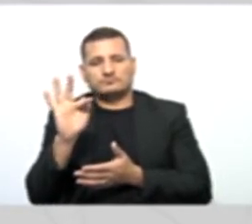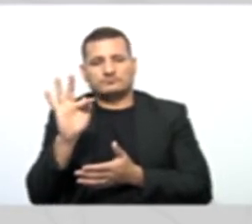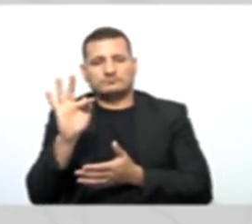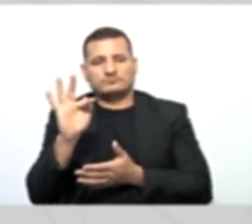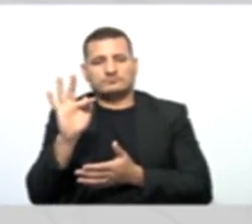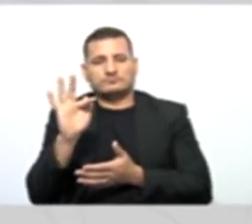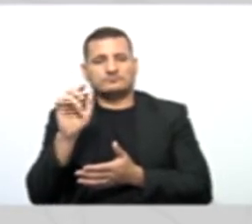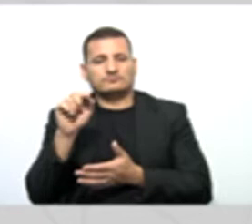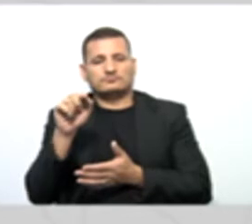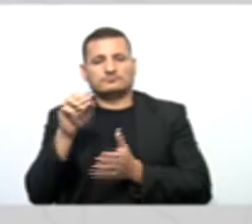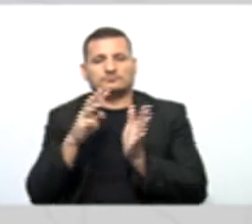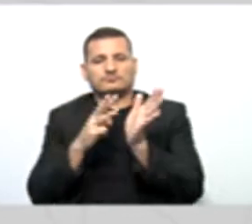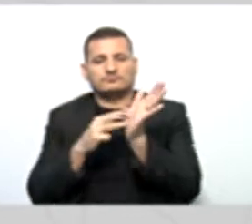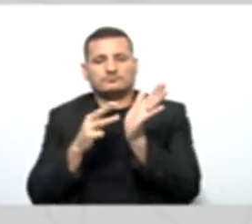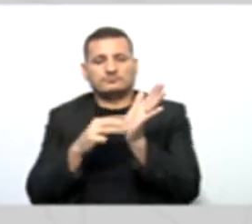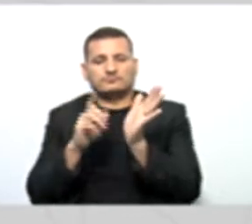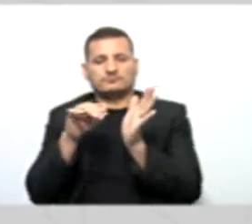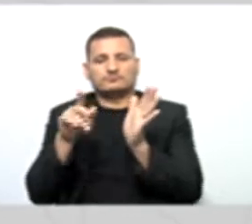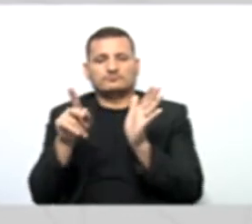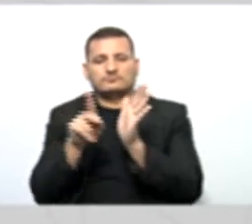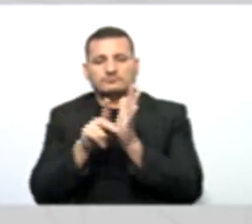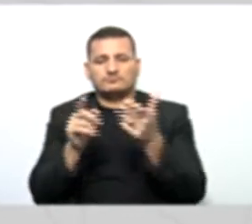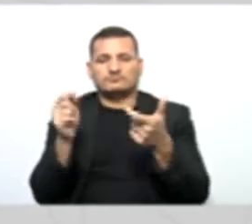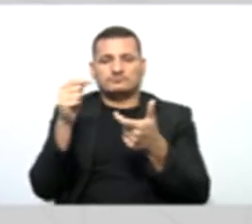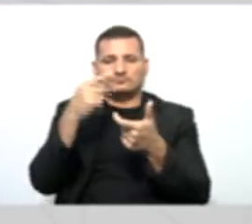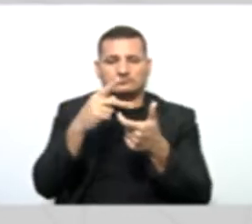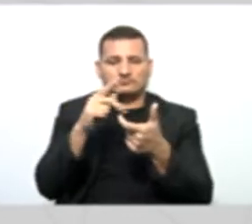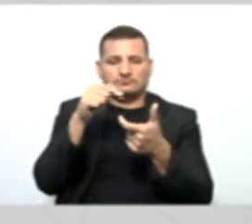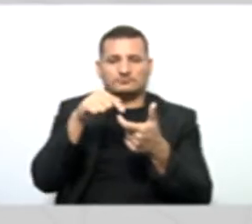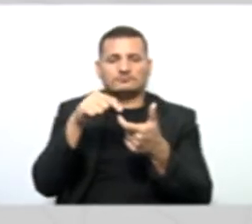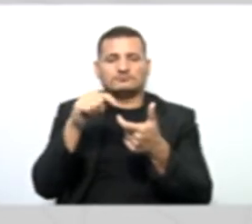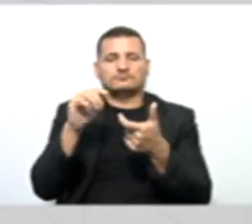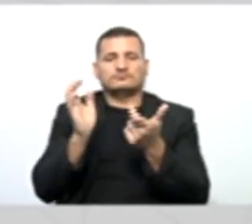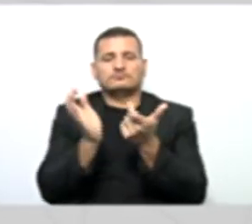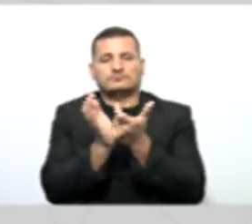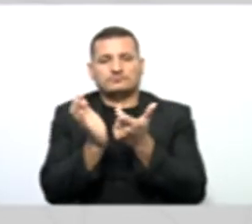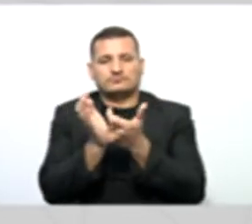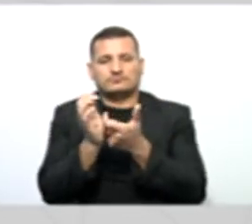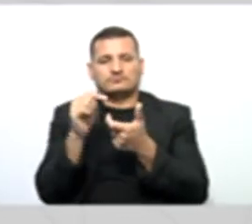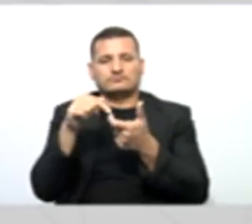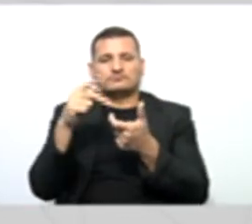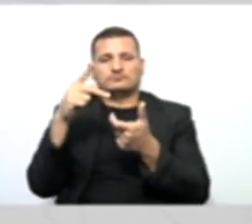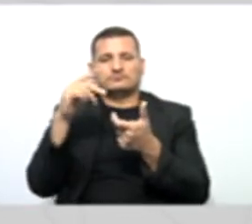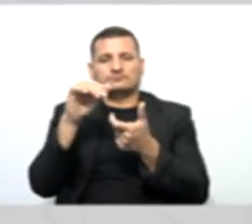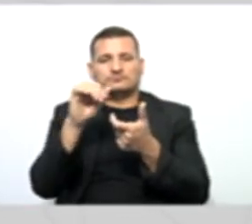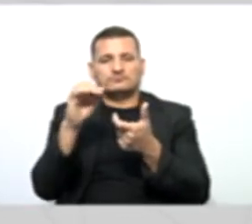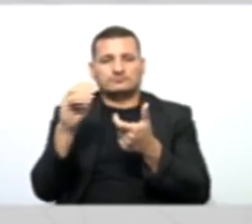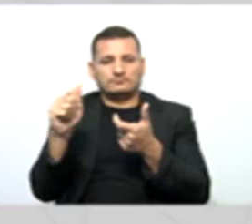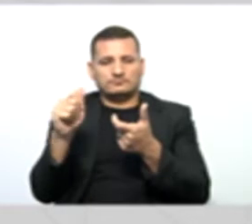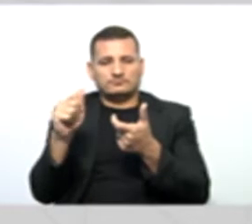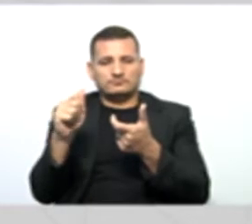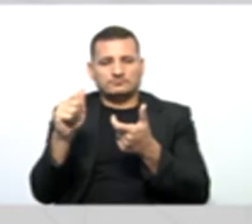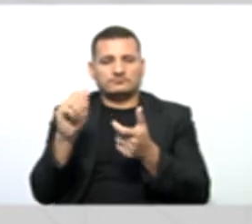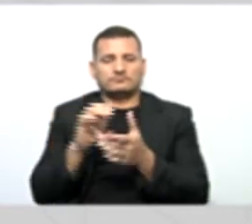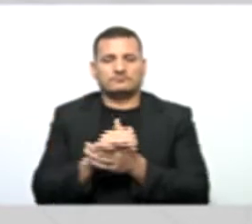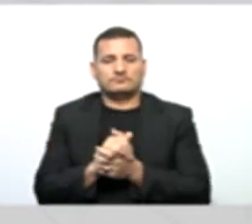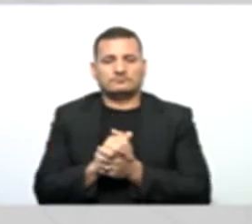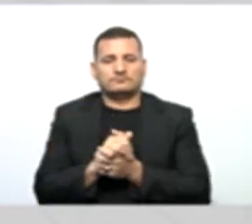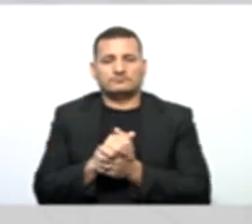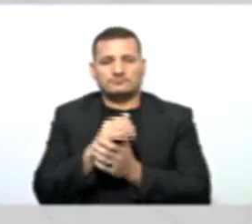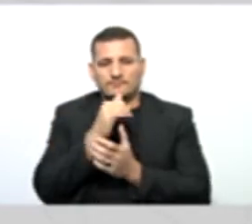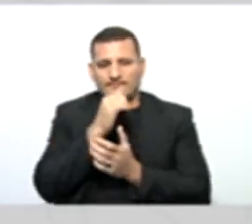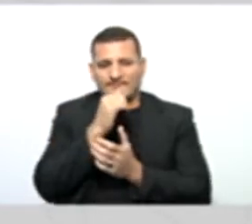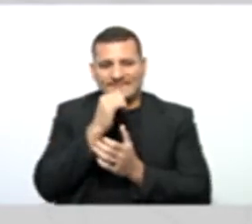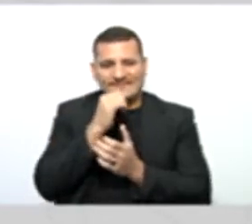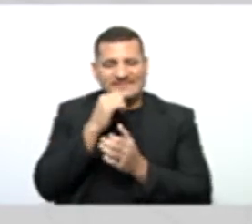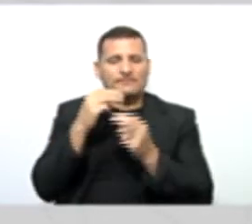esse método de classe é da própria classe, certo? Pertence a ela. E a mensagem que nós colocamos foi